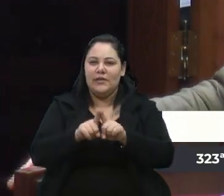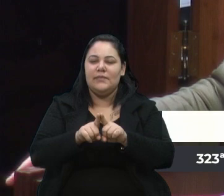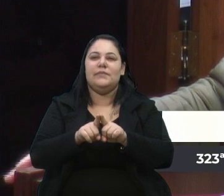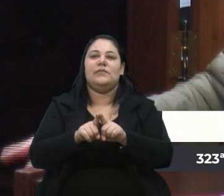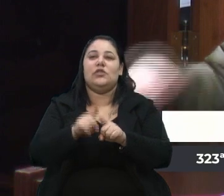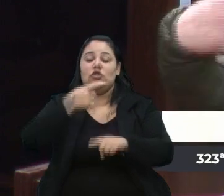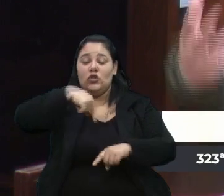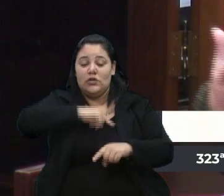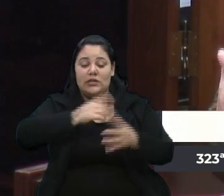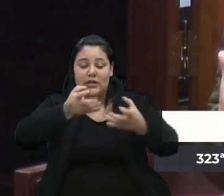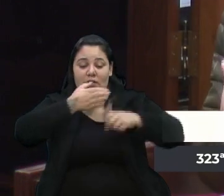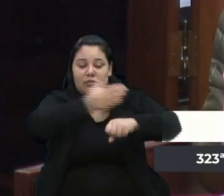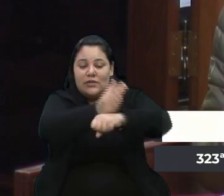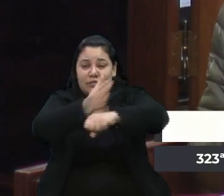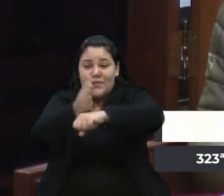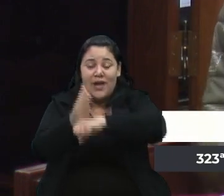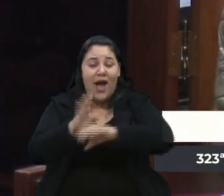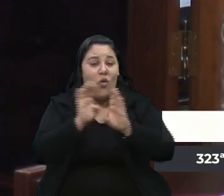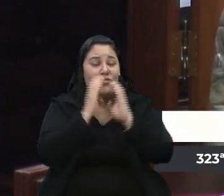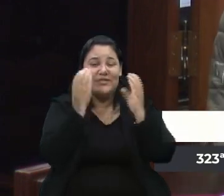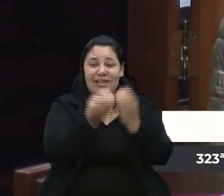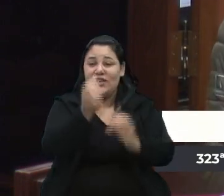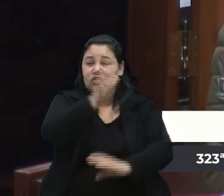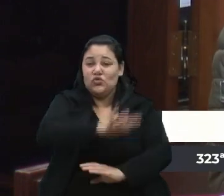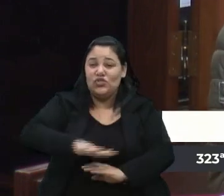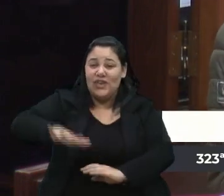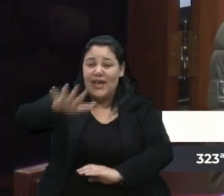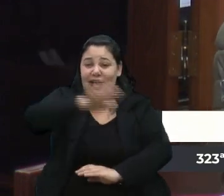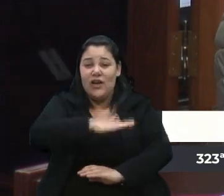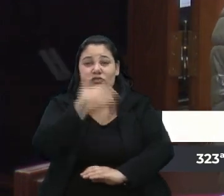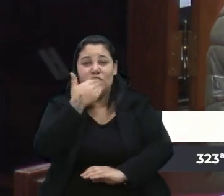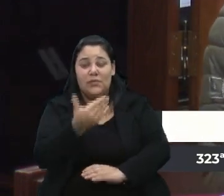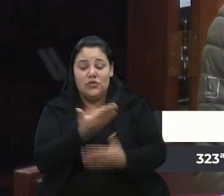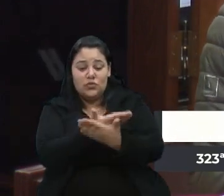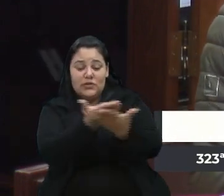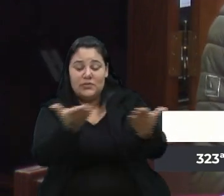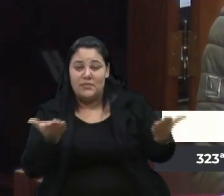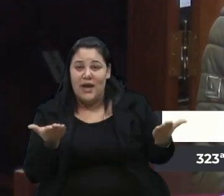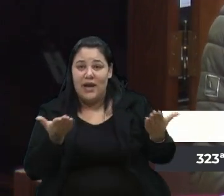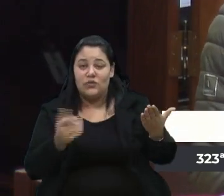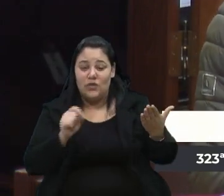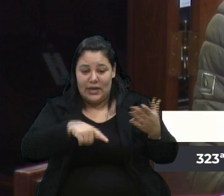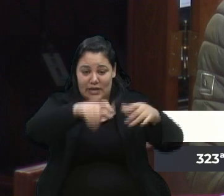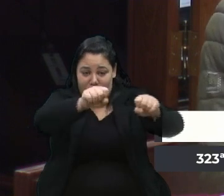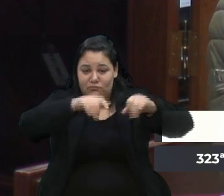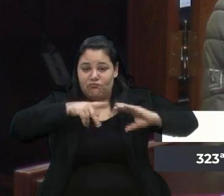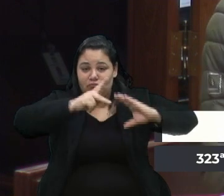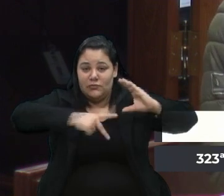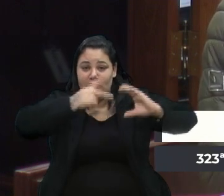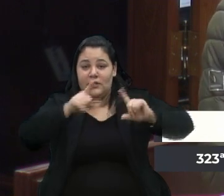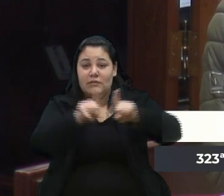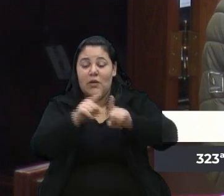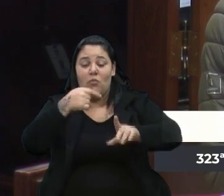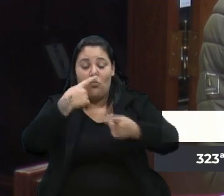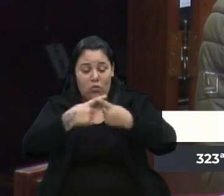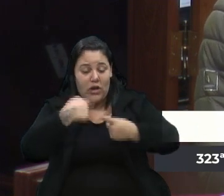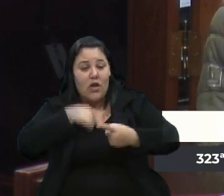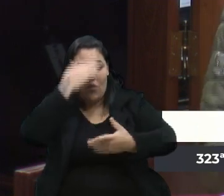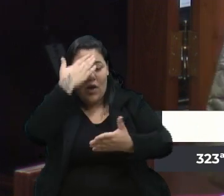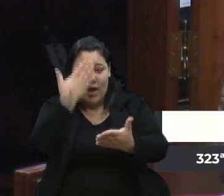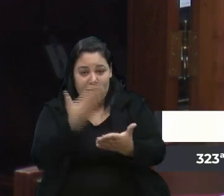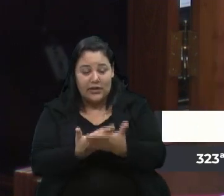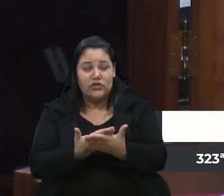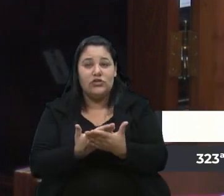envolver a comunidade como um todo inclusive vamos pedir o espaço deste plenário que acredito né com